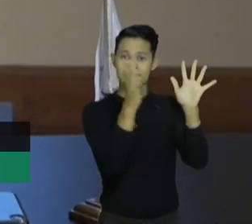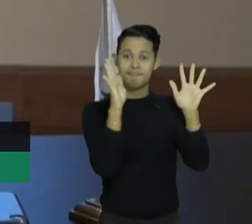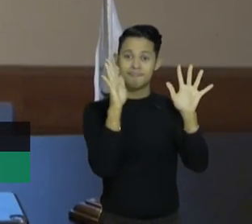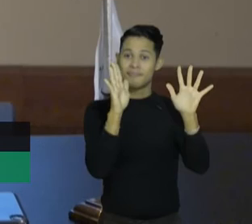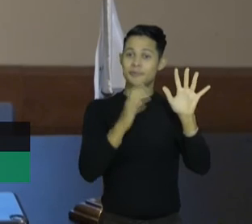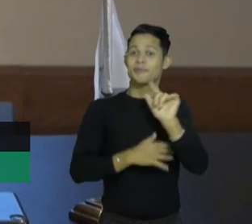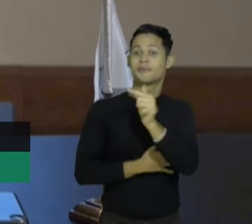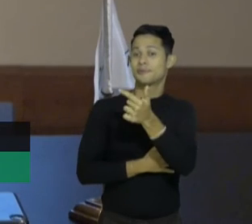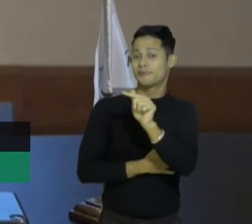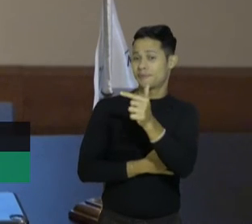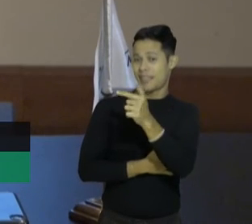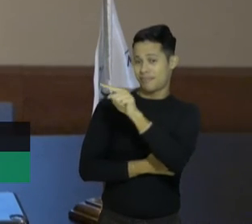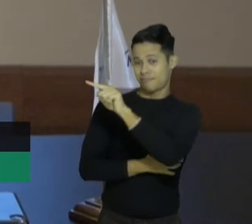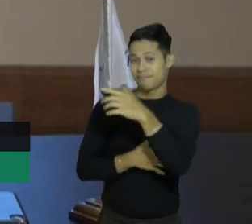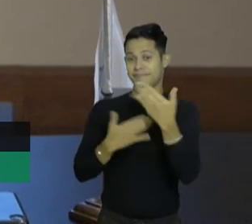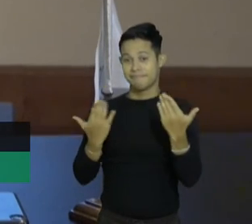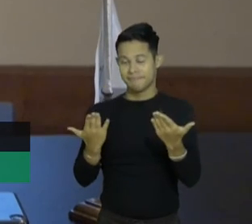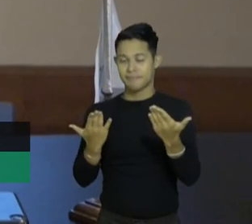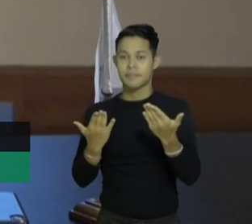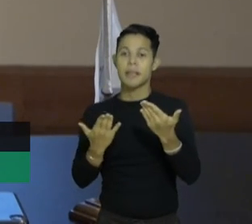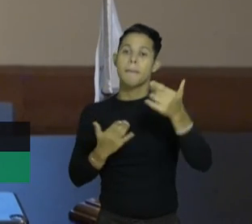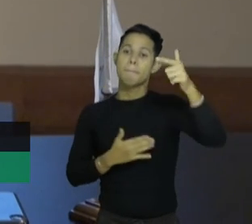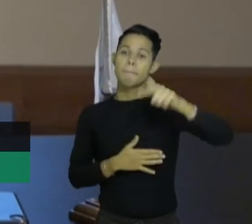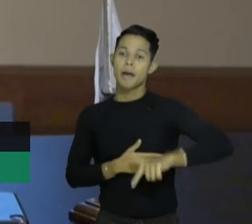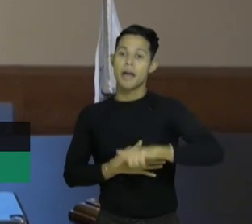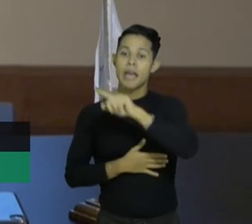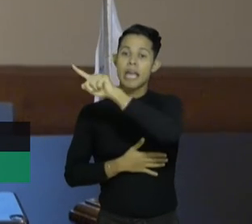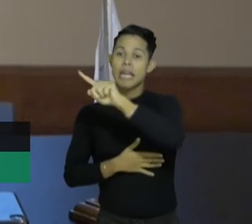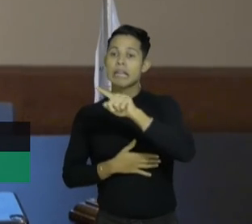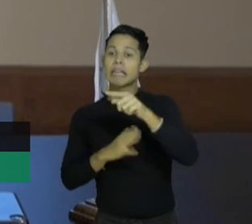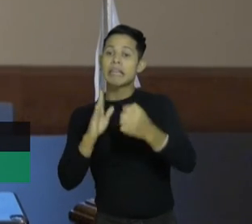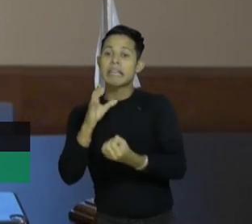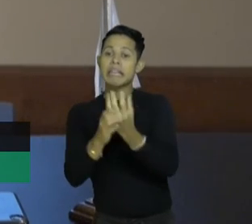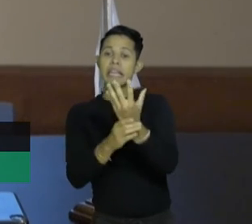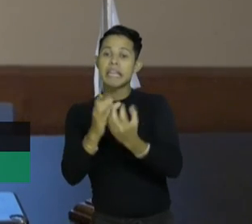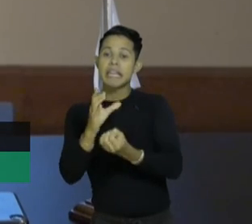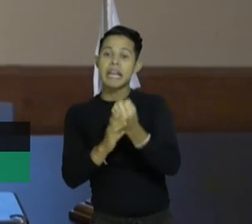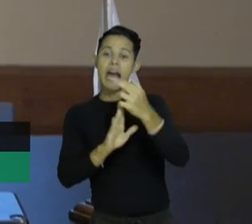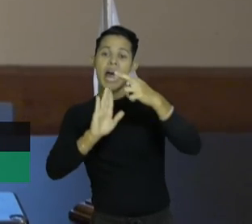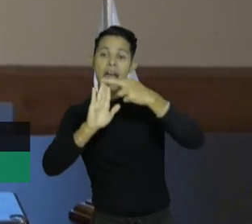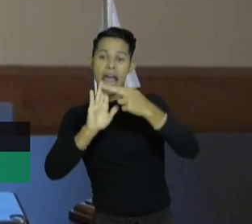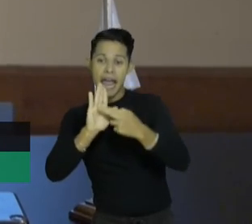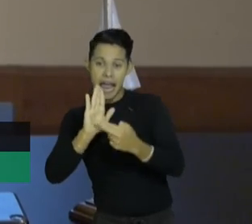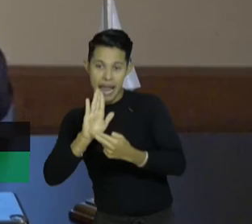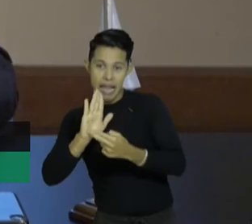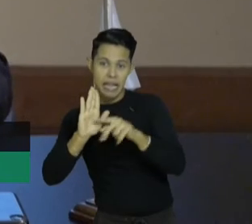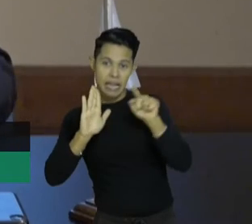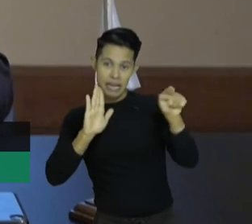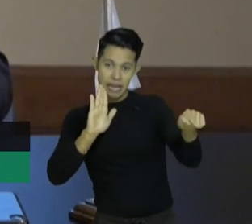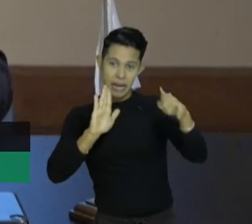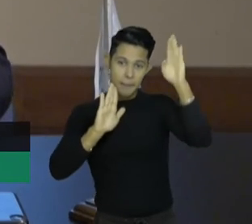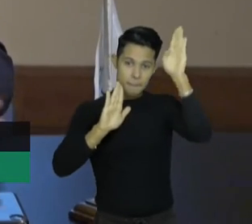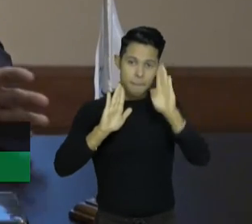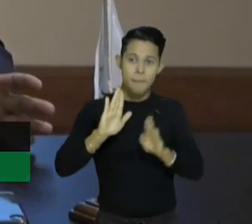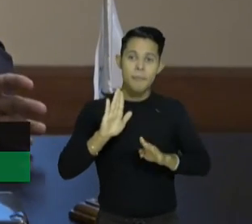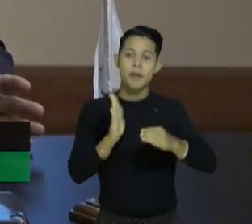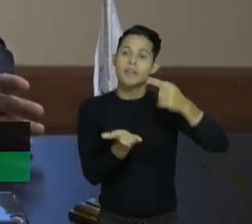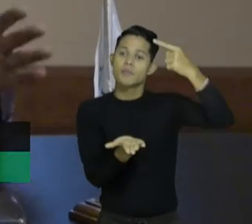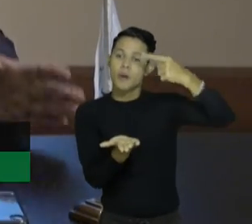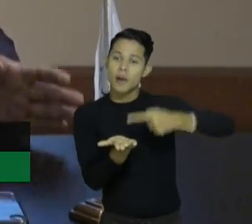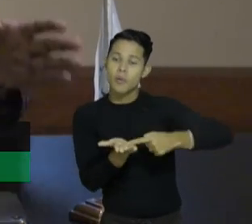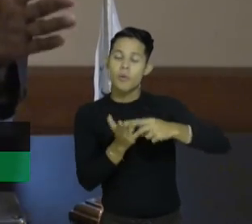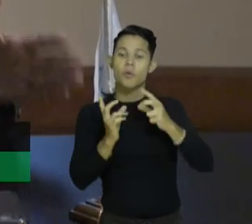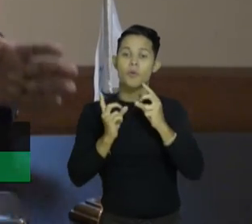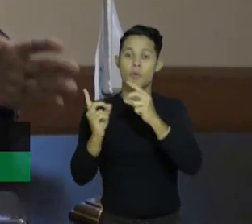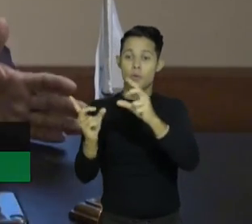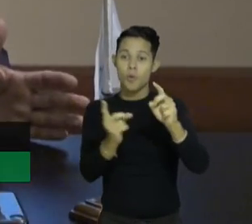impor eh alguns eh princípios do acordo comercial exigindo que nós